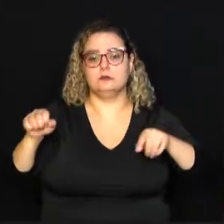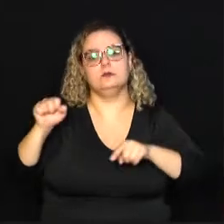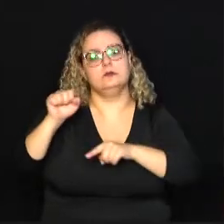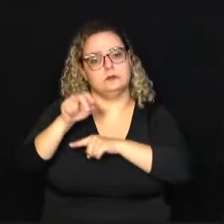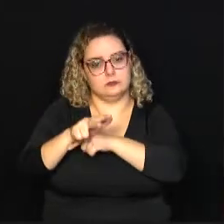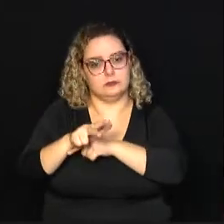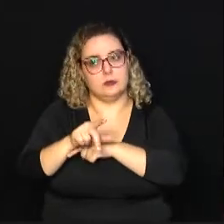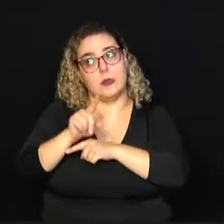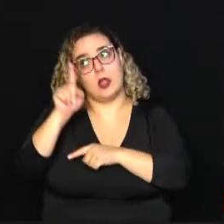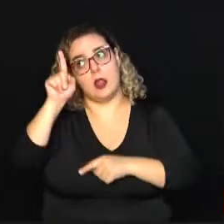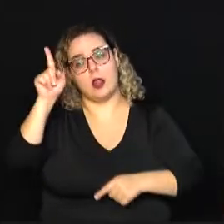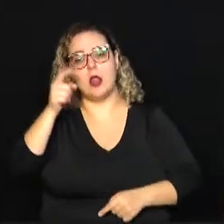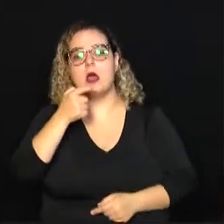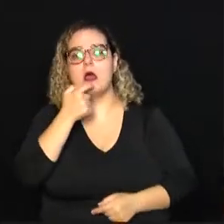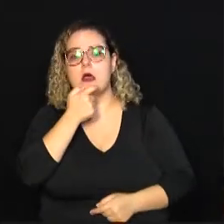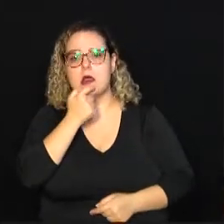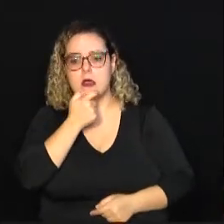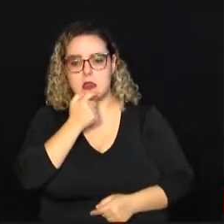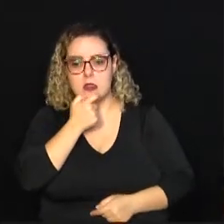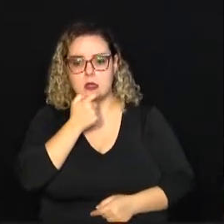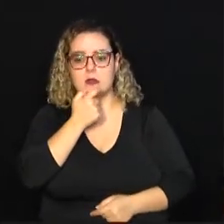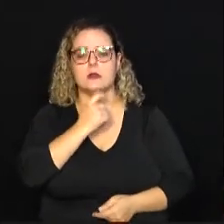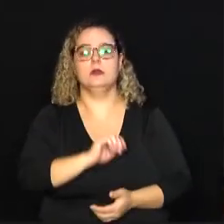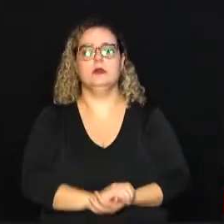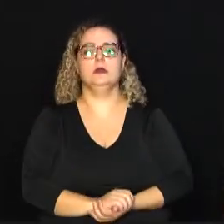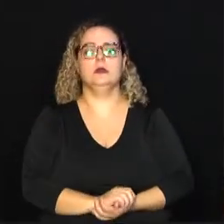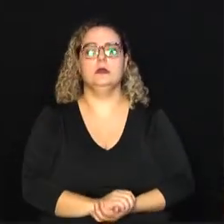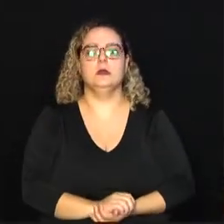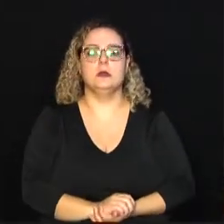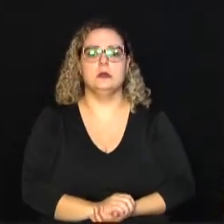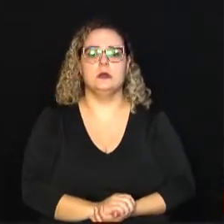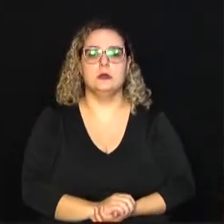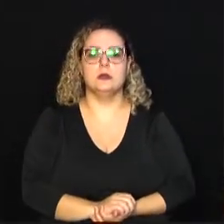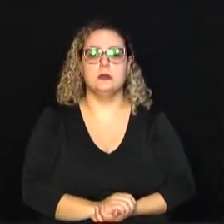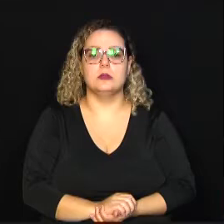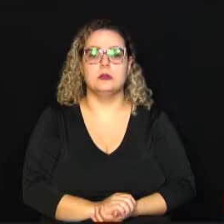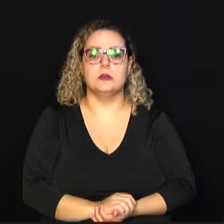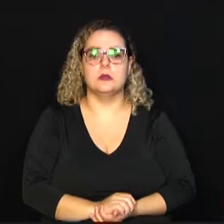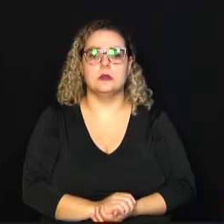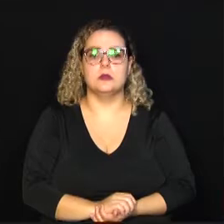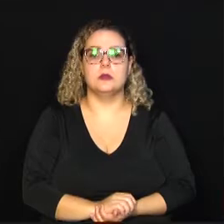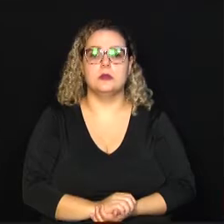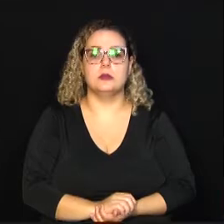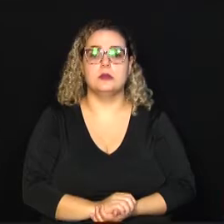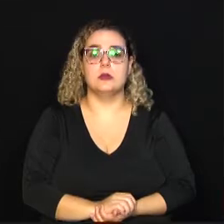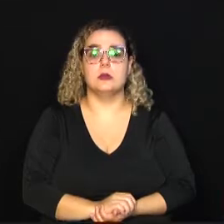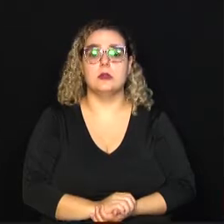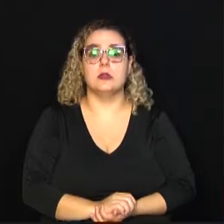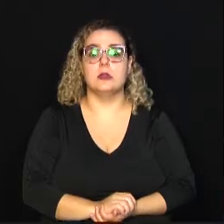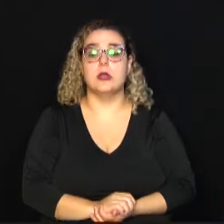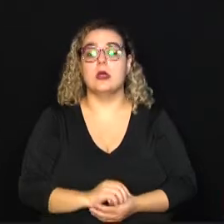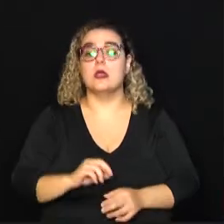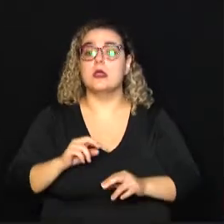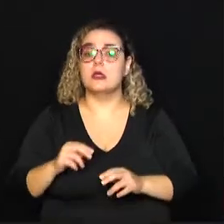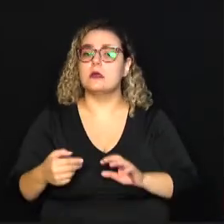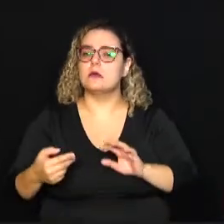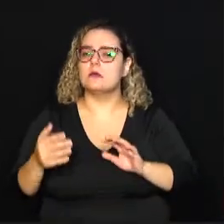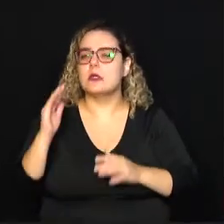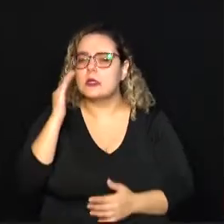lá na Inglaterra dessa nova variante e do pessoal da Inglaterra identificar que essa variante